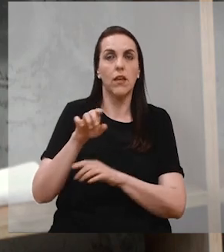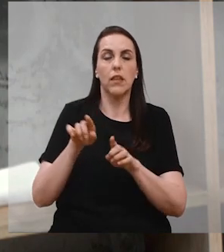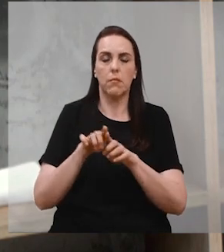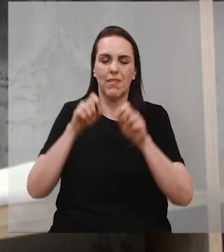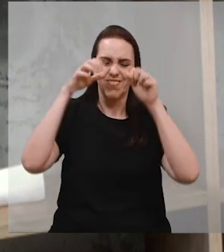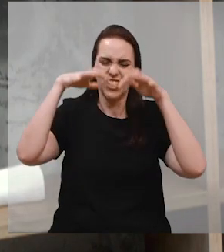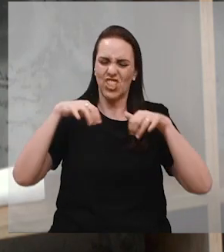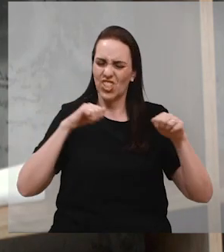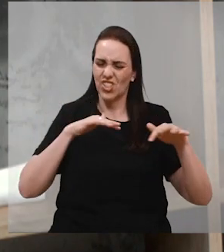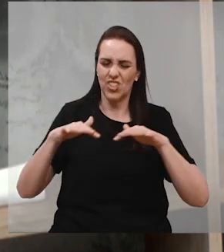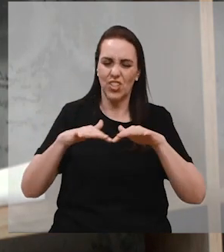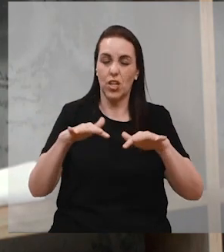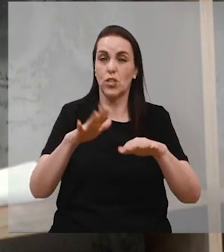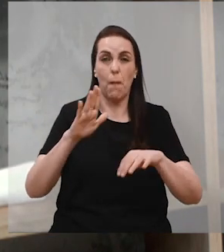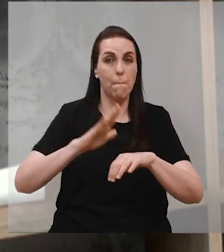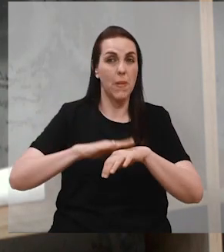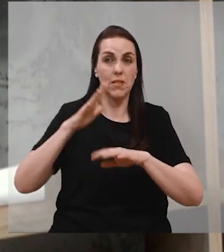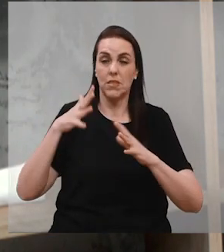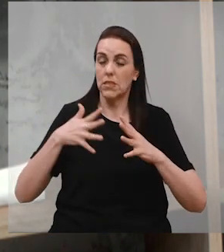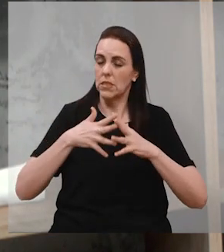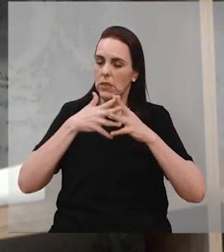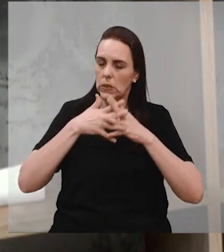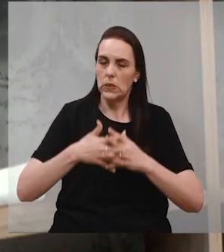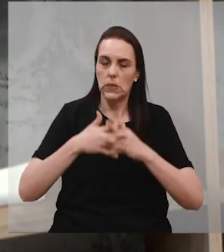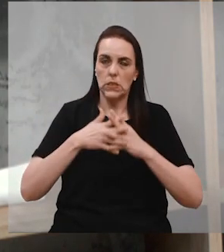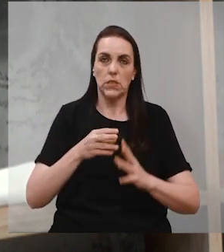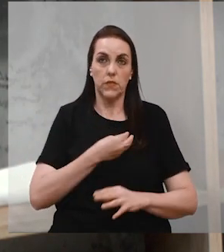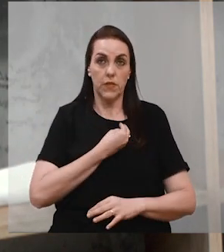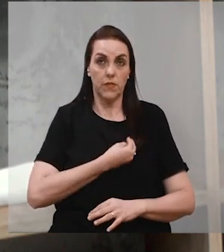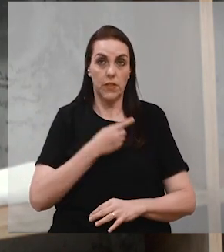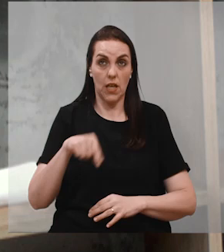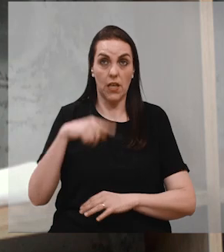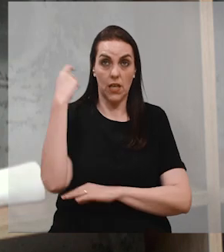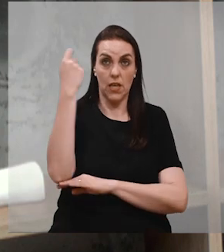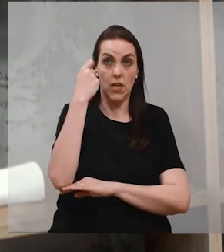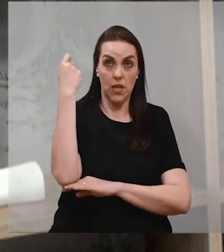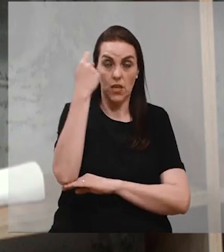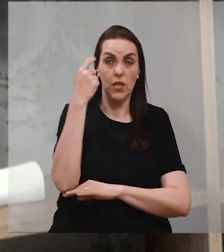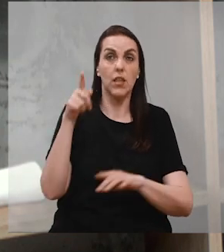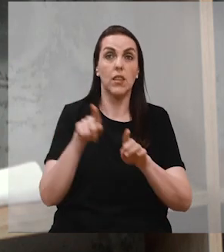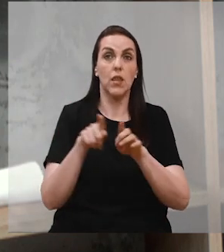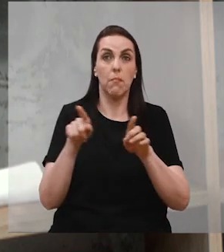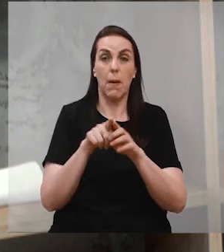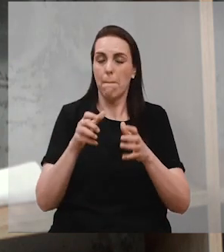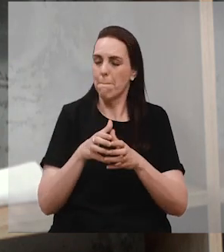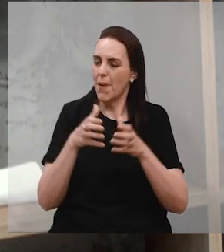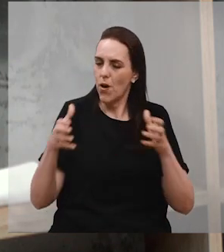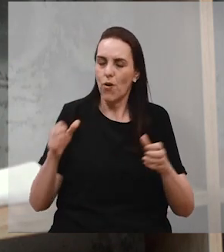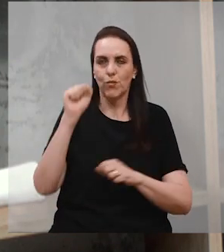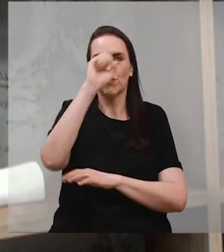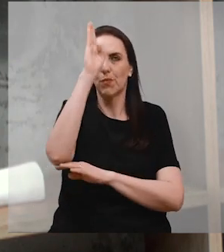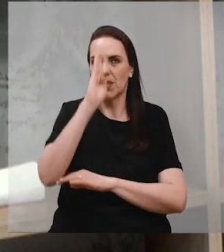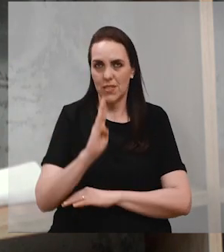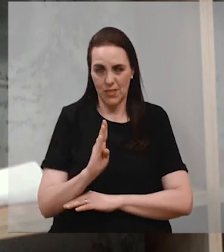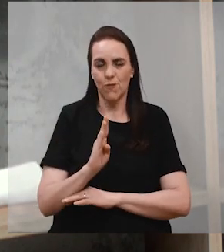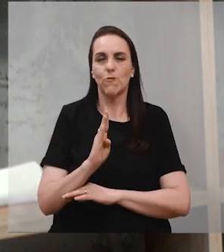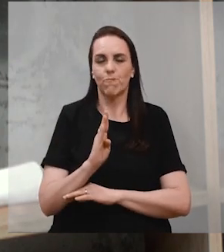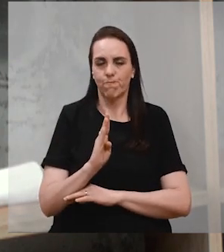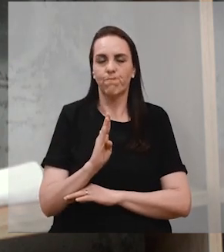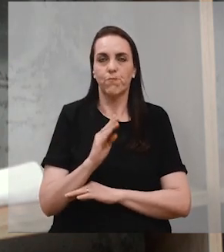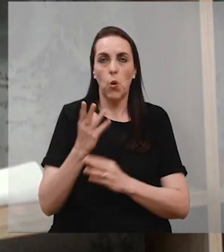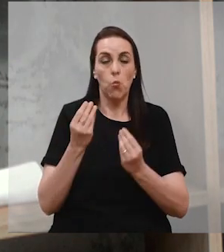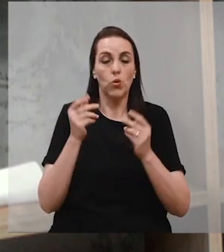teve a enchente, que foi a maior catástrofe vivida aqui no Rio Grande do Sul e também já considerada a maior catástrofe do Brasil,